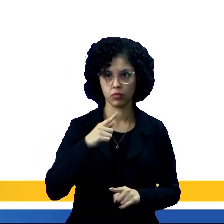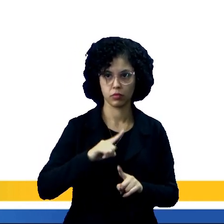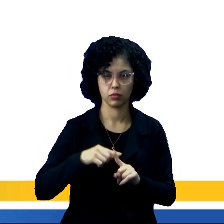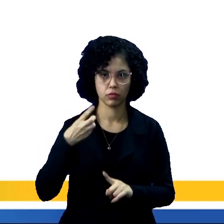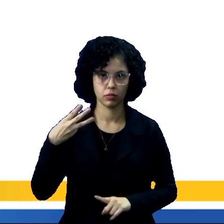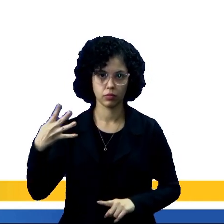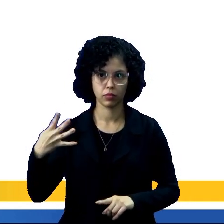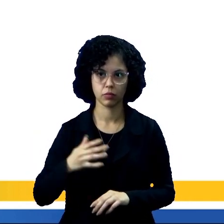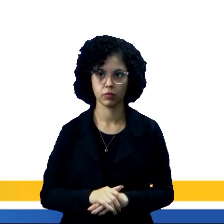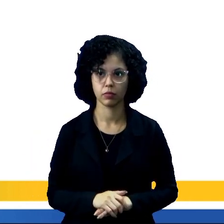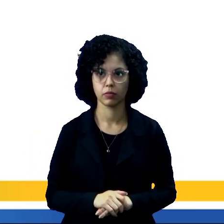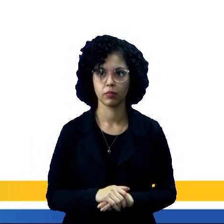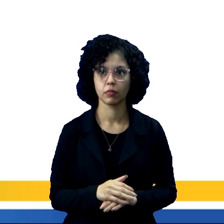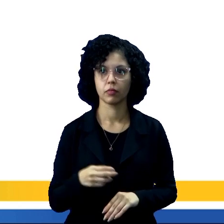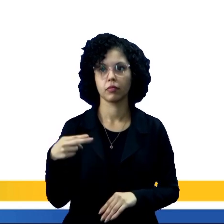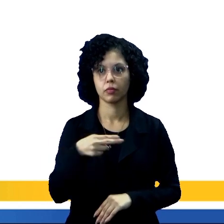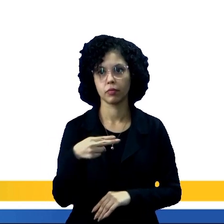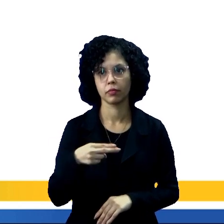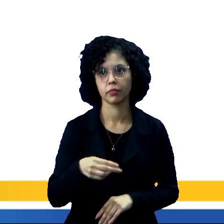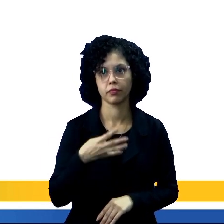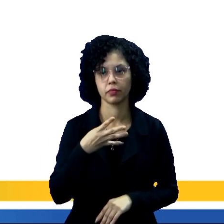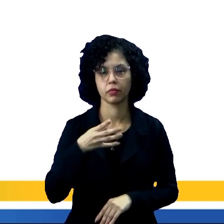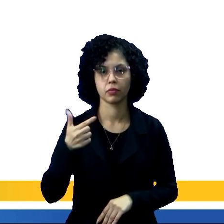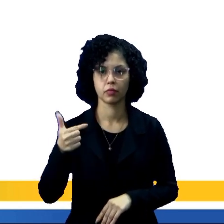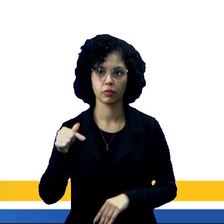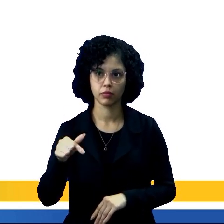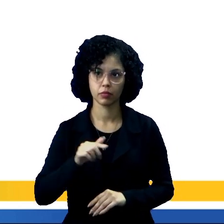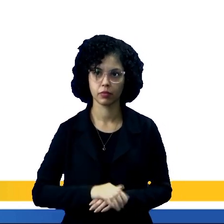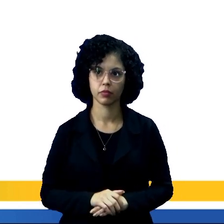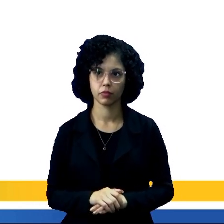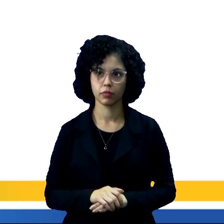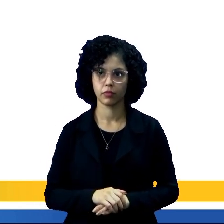vezes 34, que é igual a